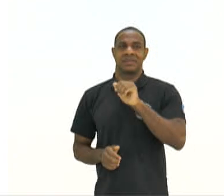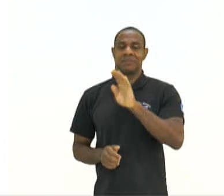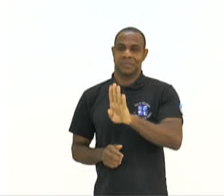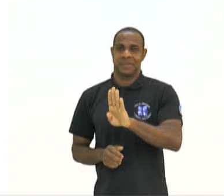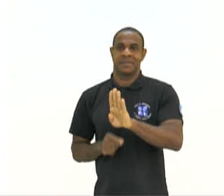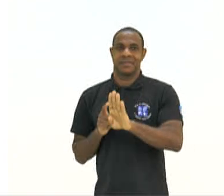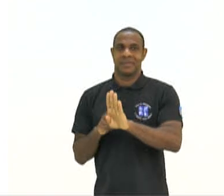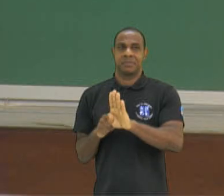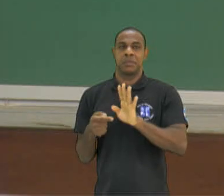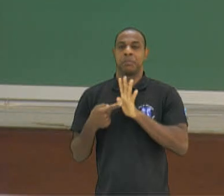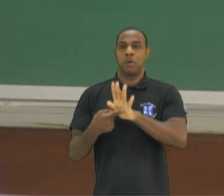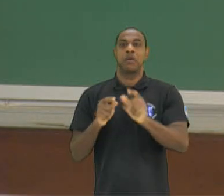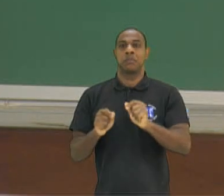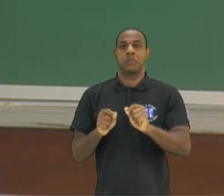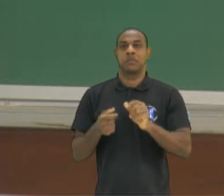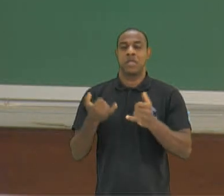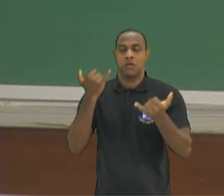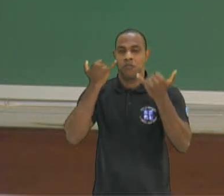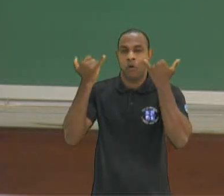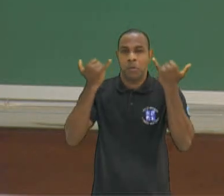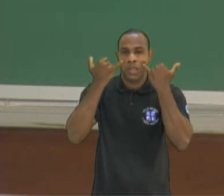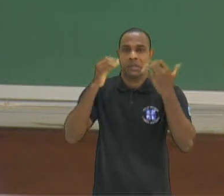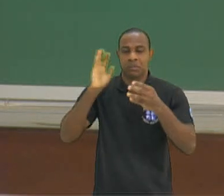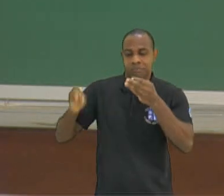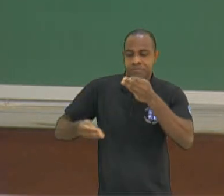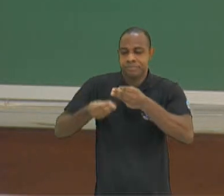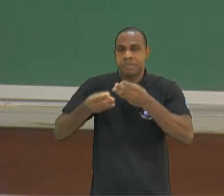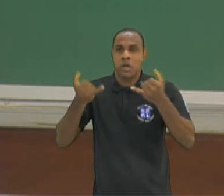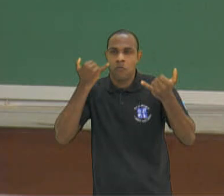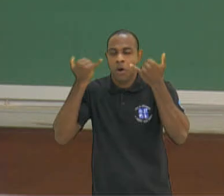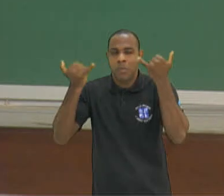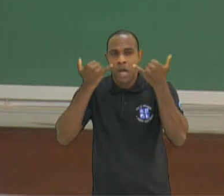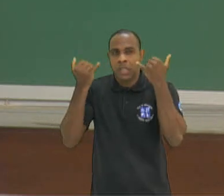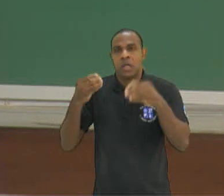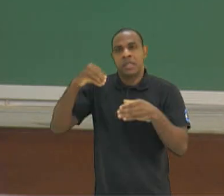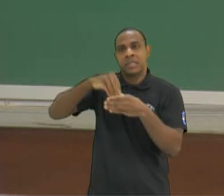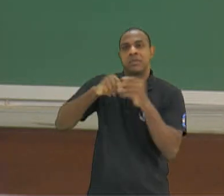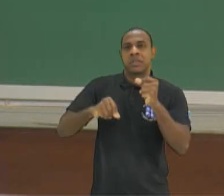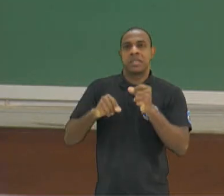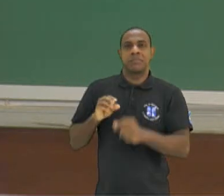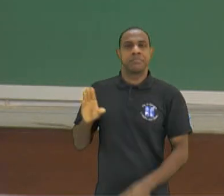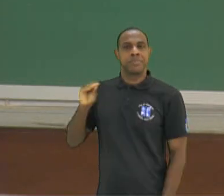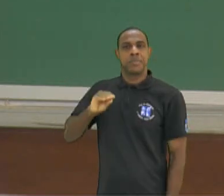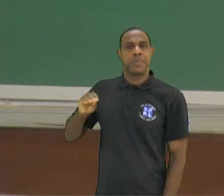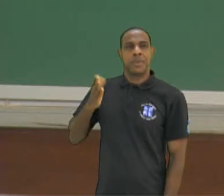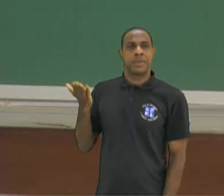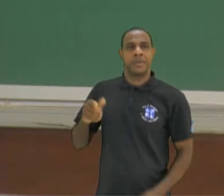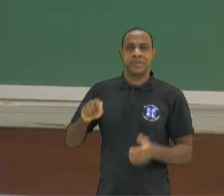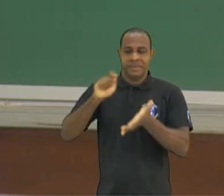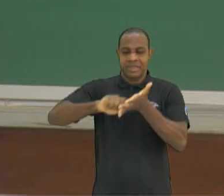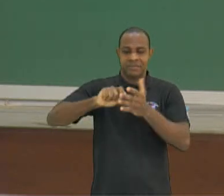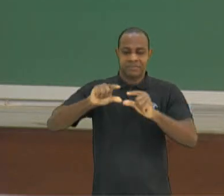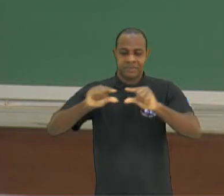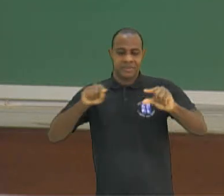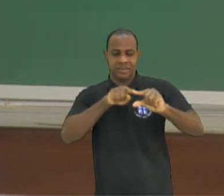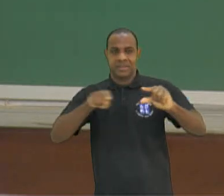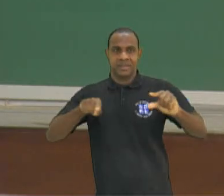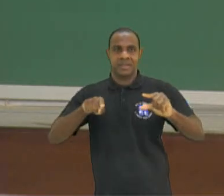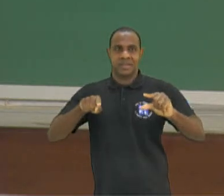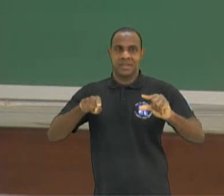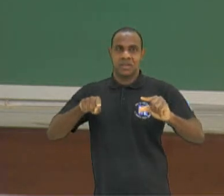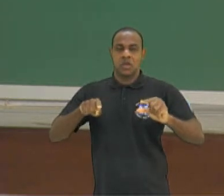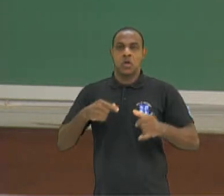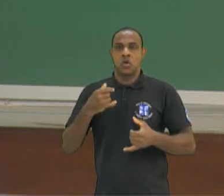está trazendo uma informação, ele está adicionando informação dentro da nossa fala. O jogo de tênis real, o